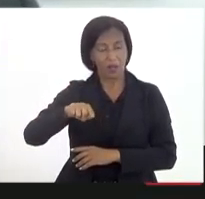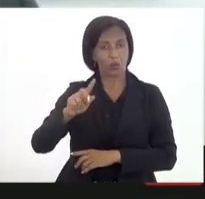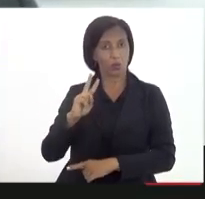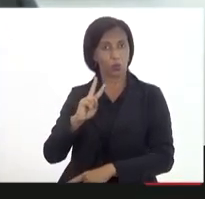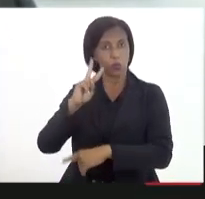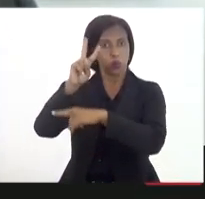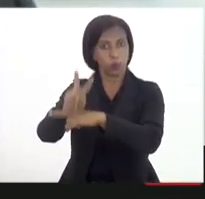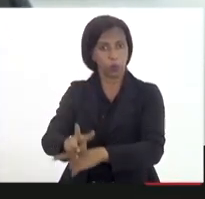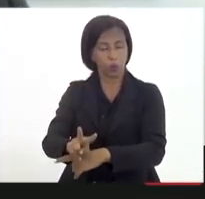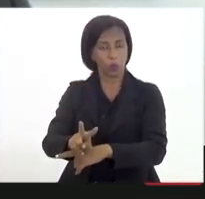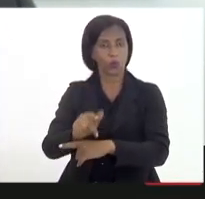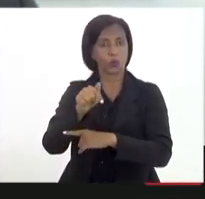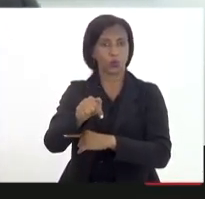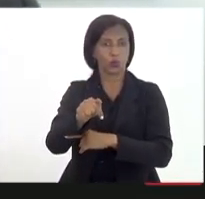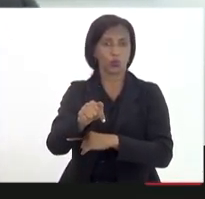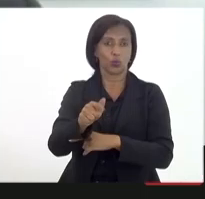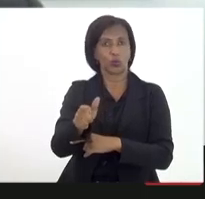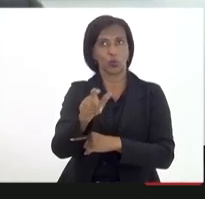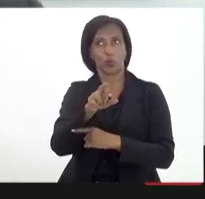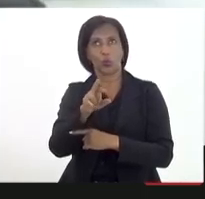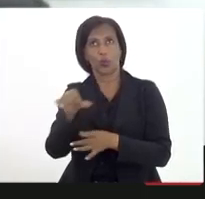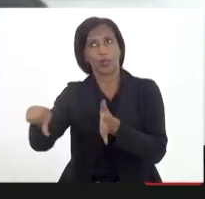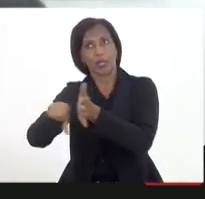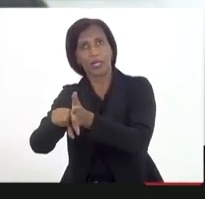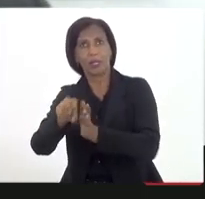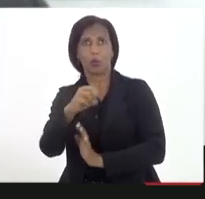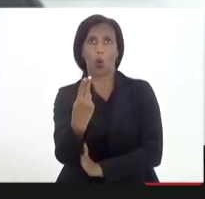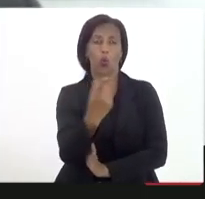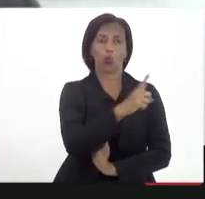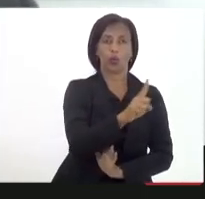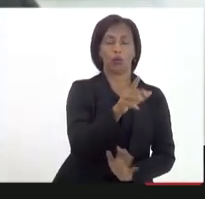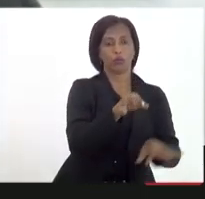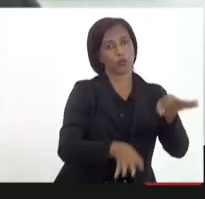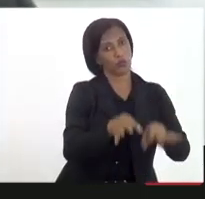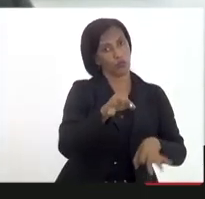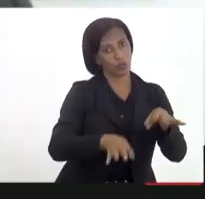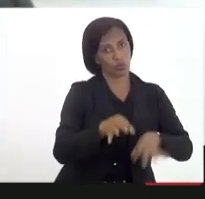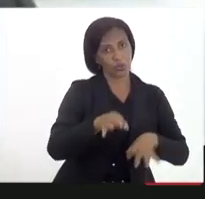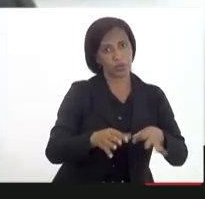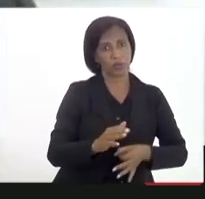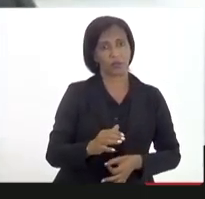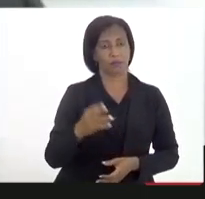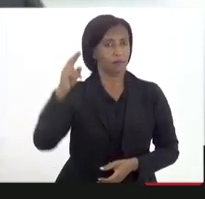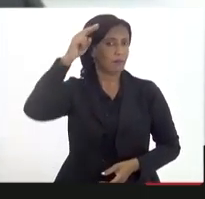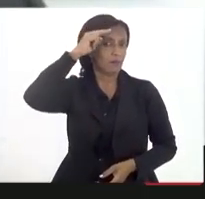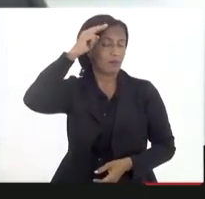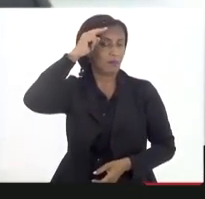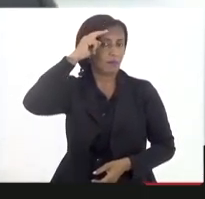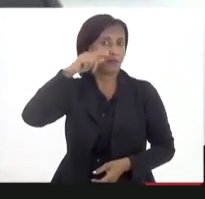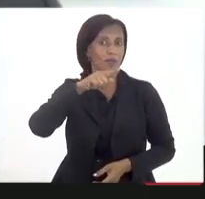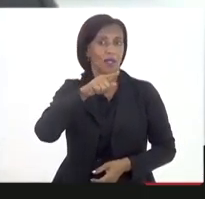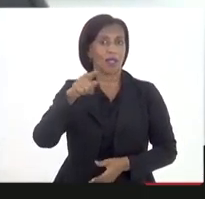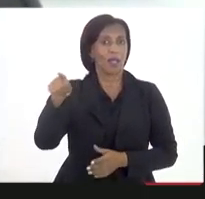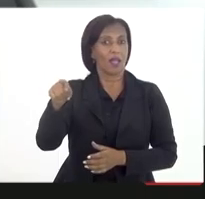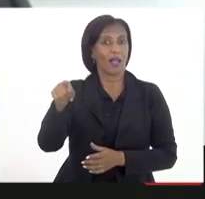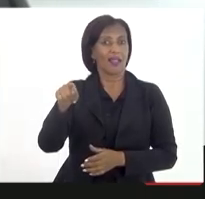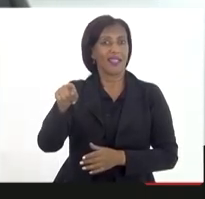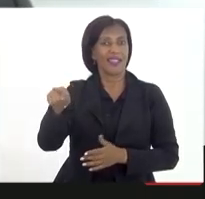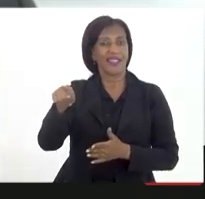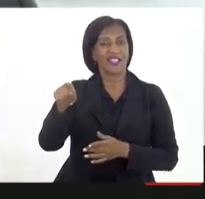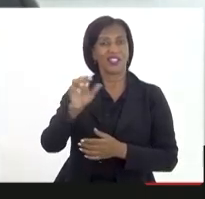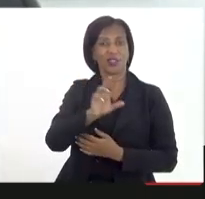da do cometimento ou não de crimes militares não seja da Justiça do crivo da justiça militar é aqueles que estão